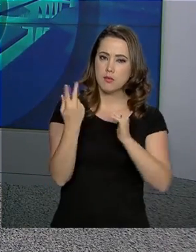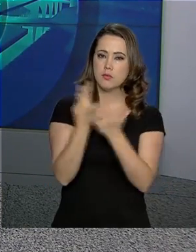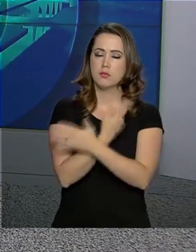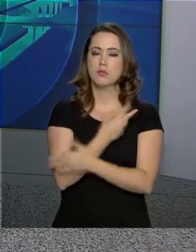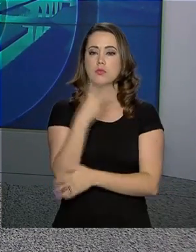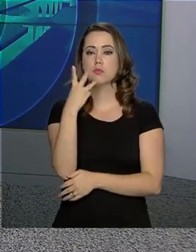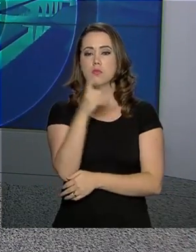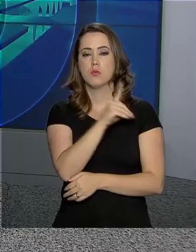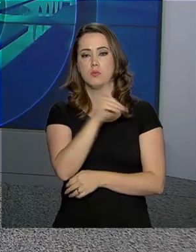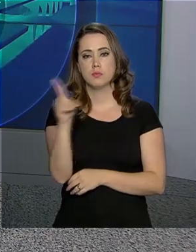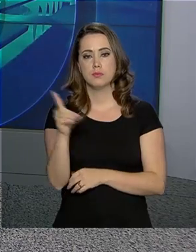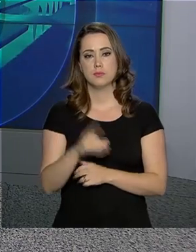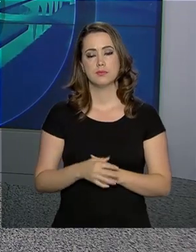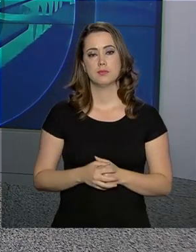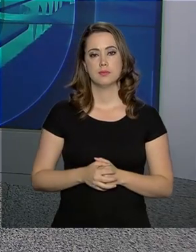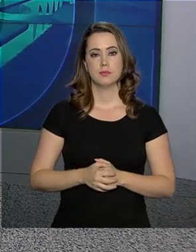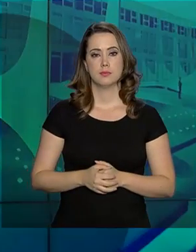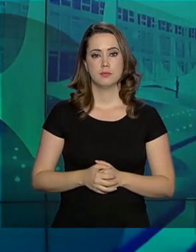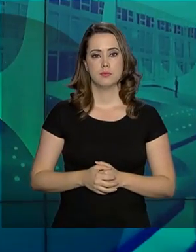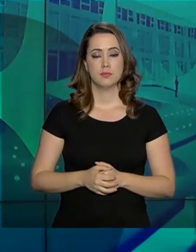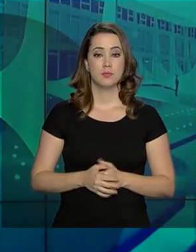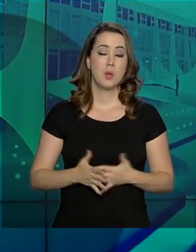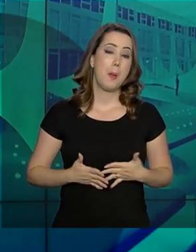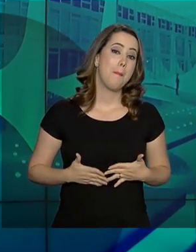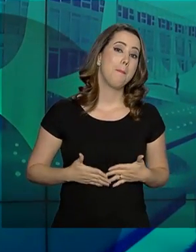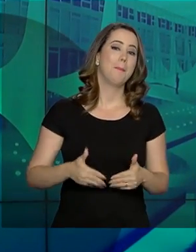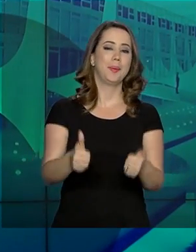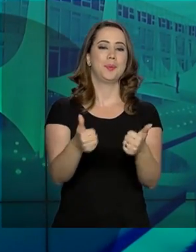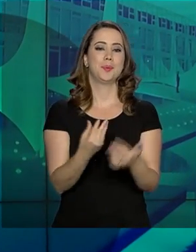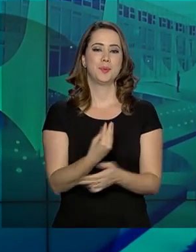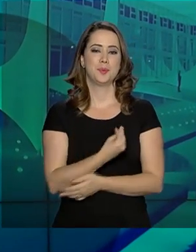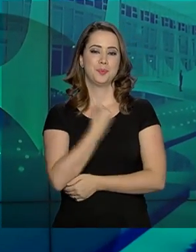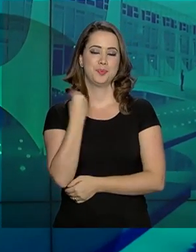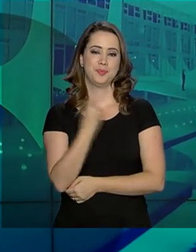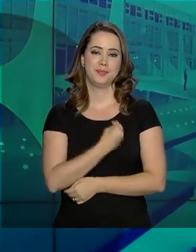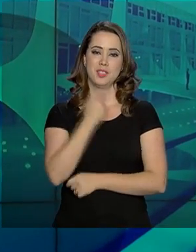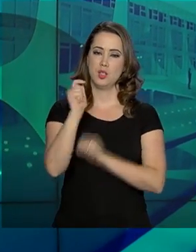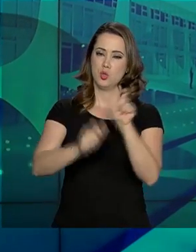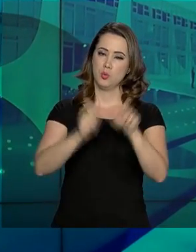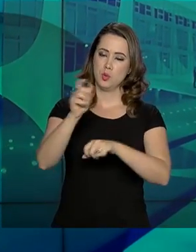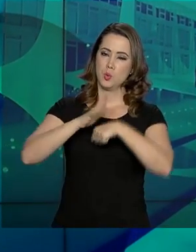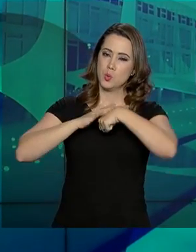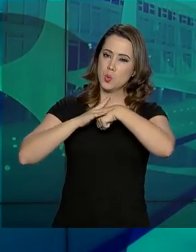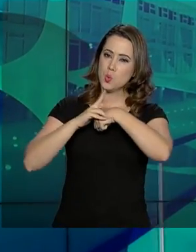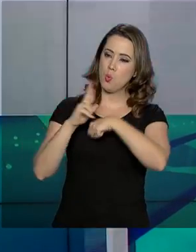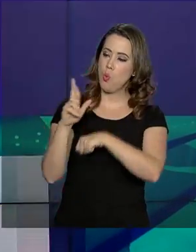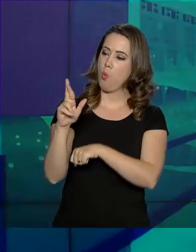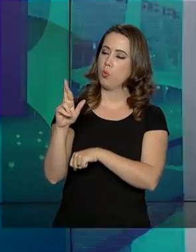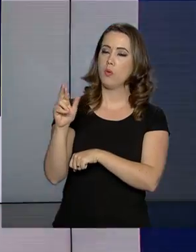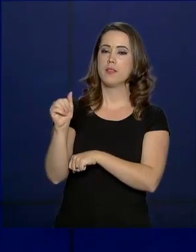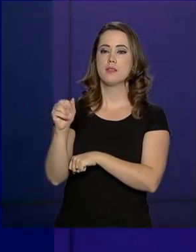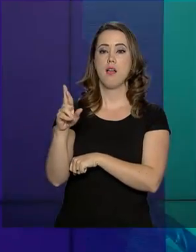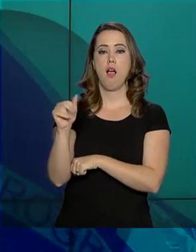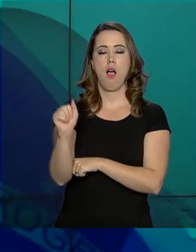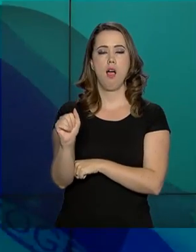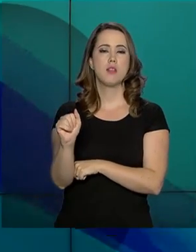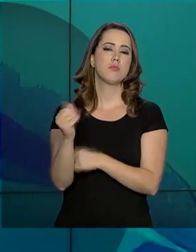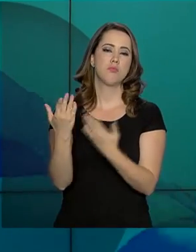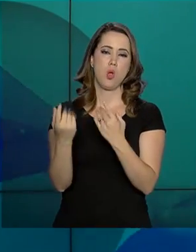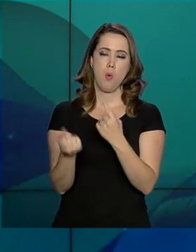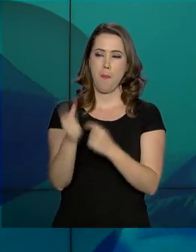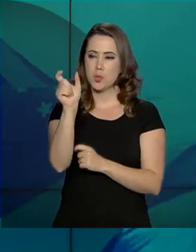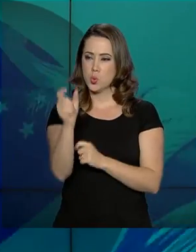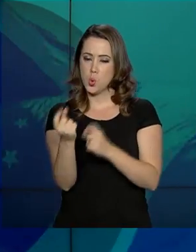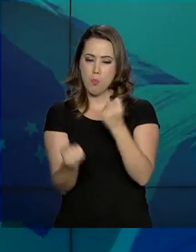feita em 30 dias. Melhorar a qualidade de vida de pacientes com doenças raras e facilitar